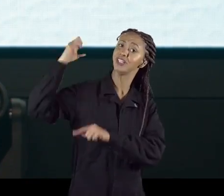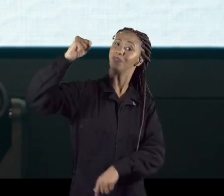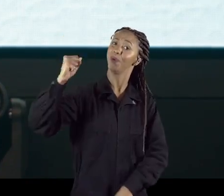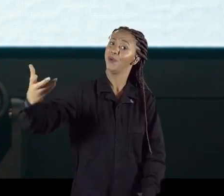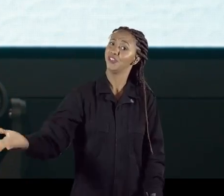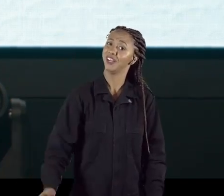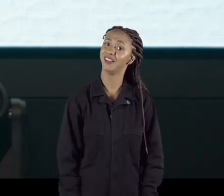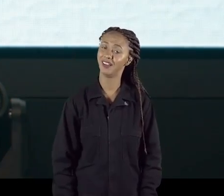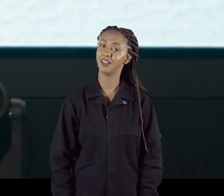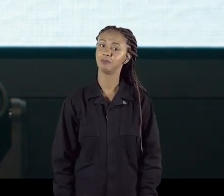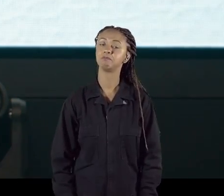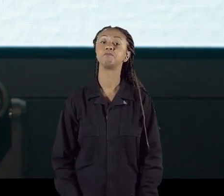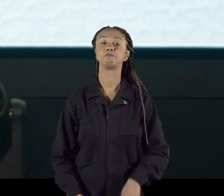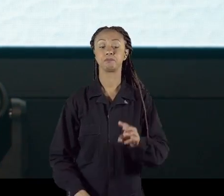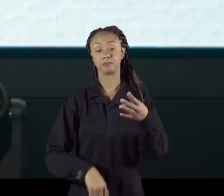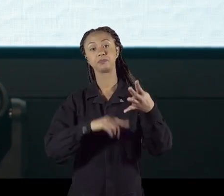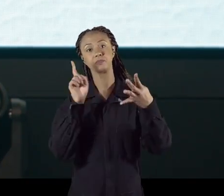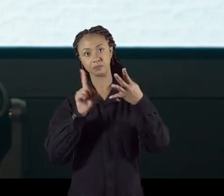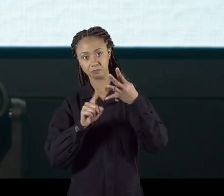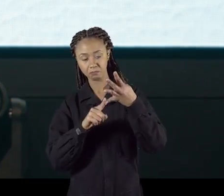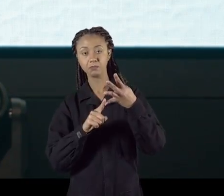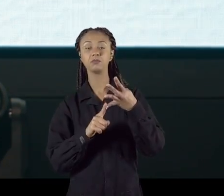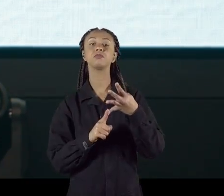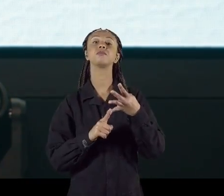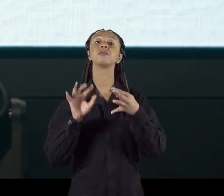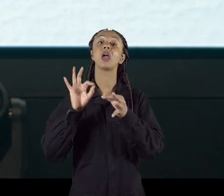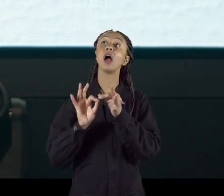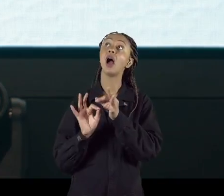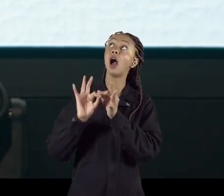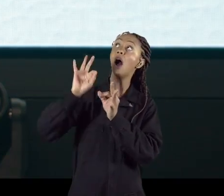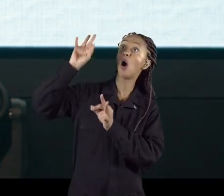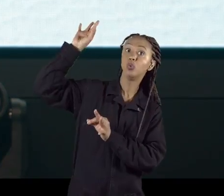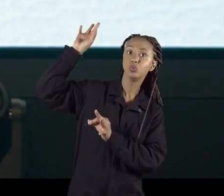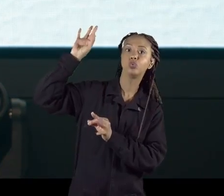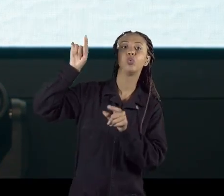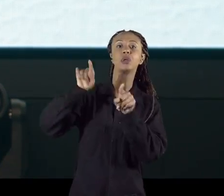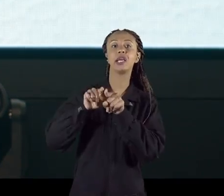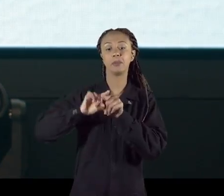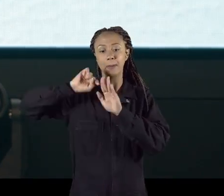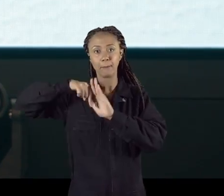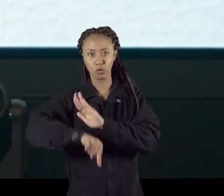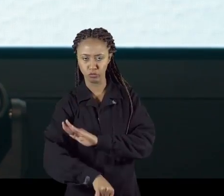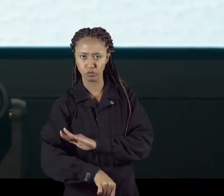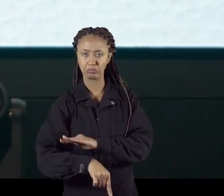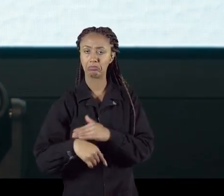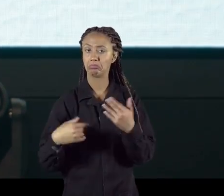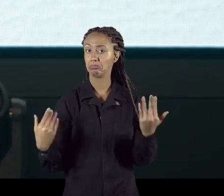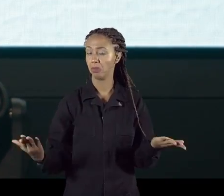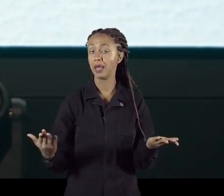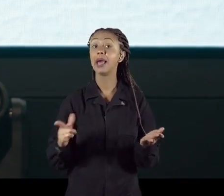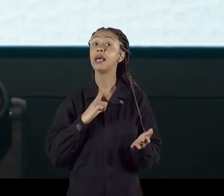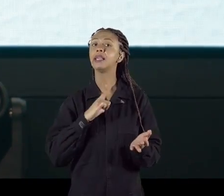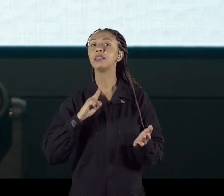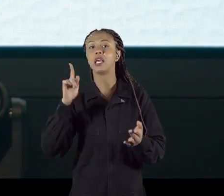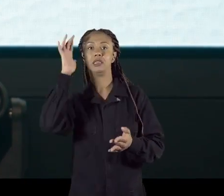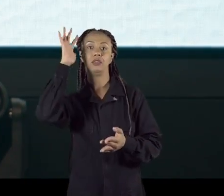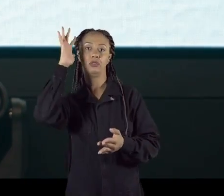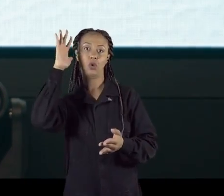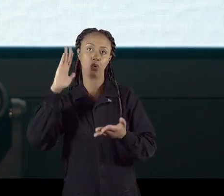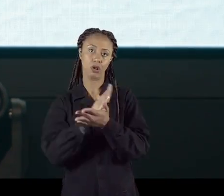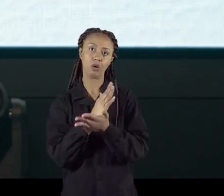e depois ele fala de altura e profundidade e alguns teólogos Dizem que ele tá aqui tomando